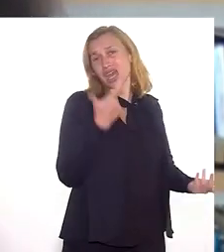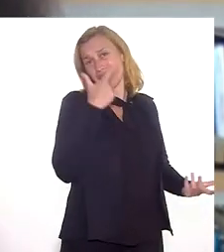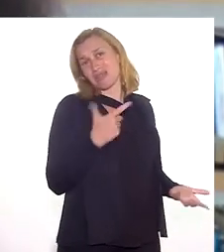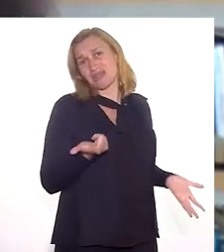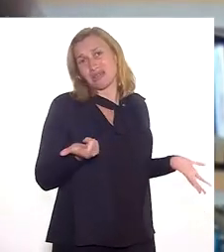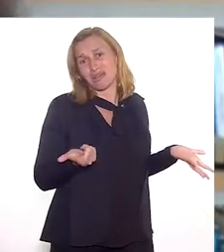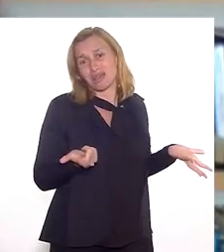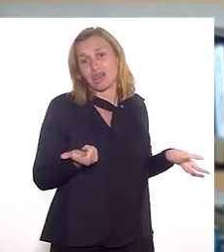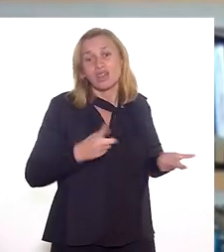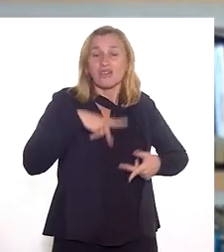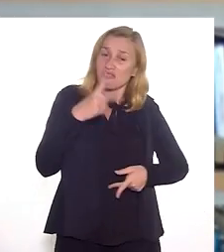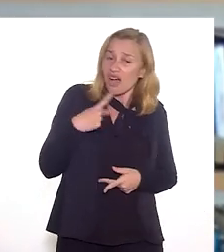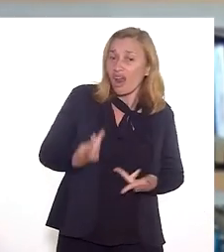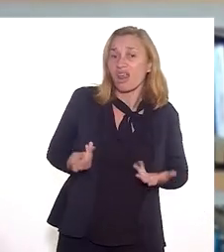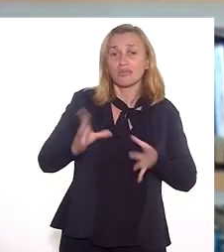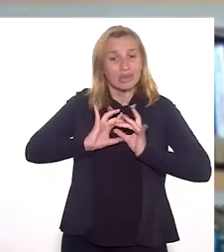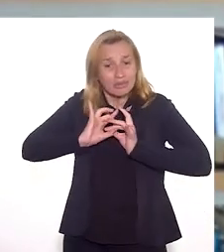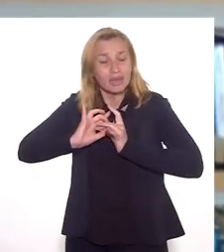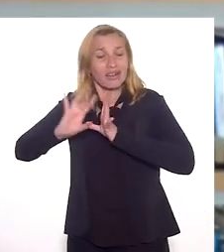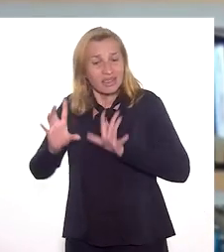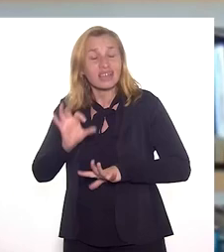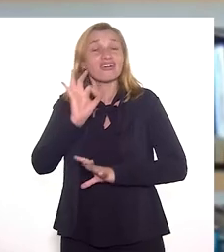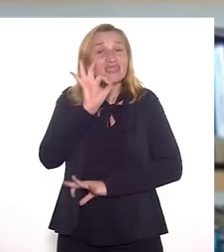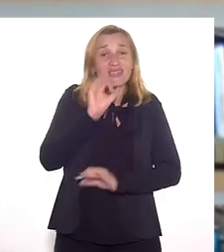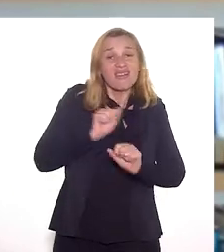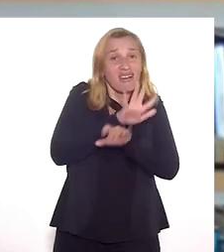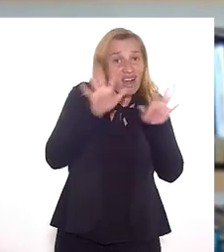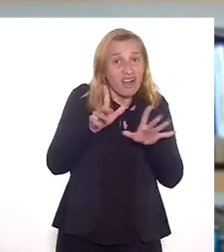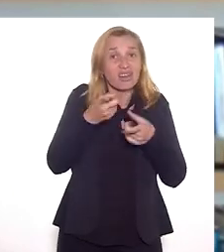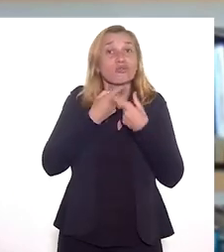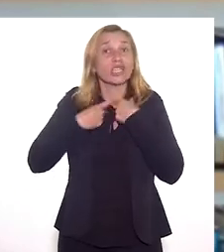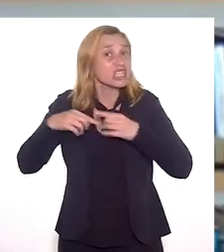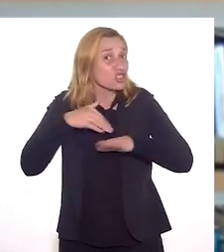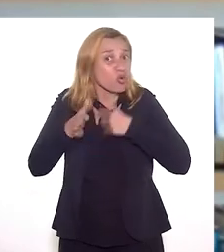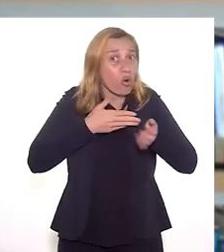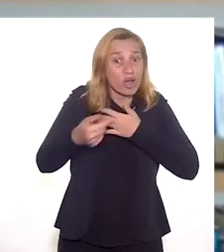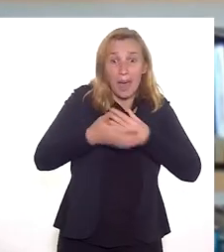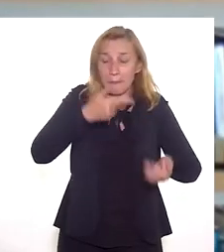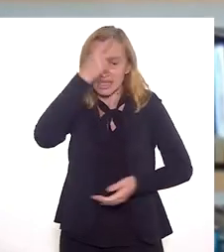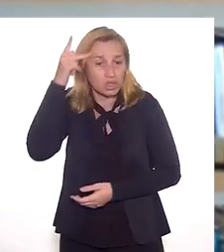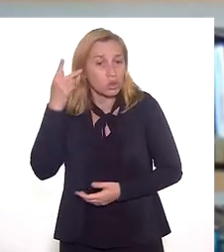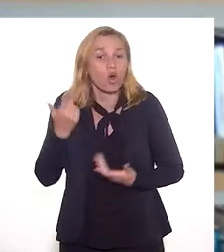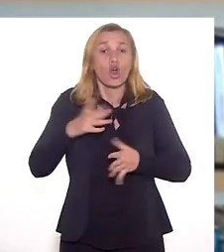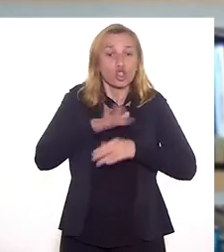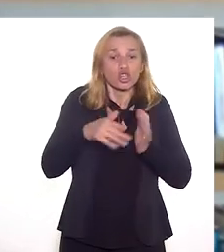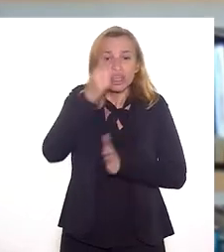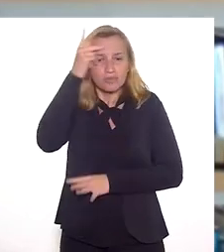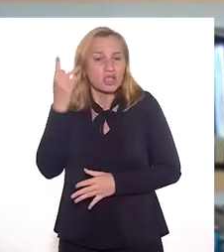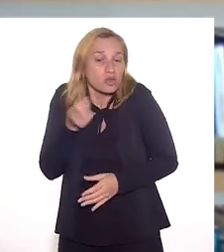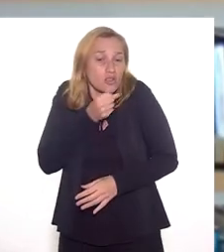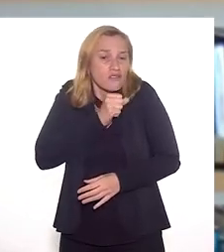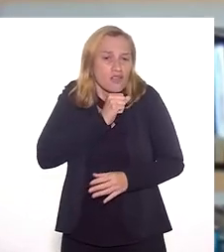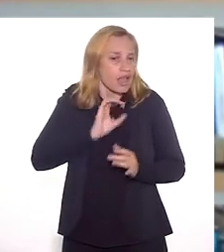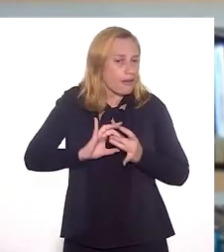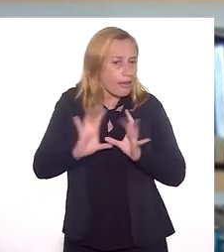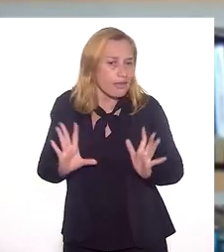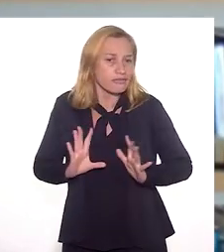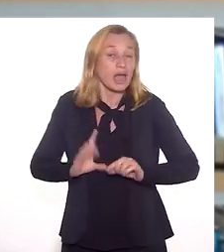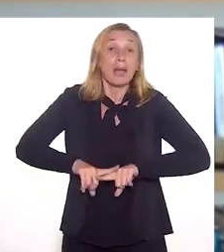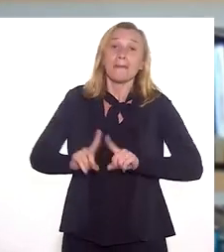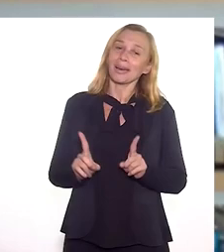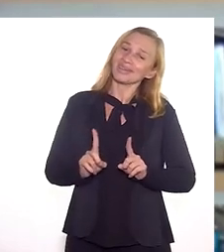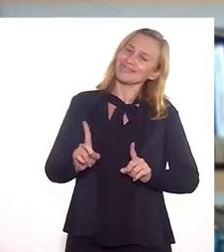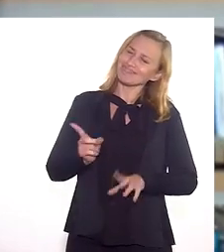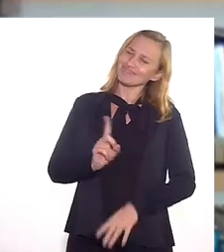está envelhecendo. E quando a gente fala de autonomia, é claro que esse é o desejo de qualquer idoso. Todo mundo quer envelhecer com